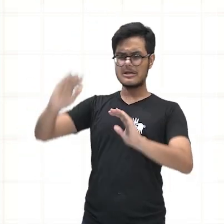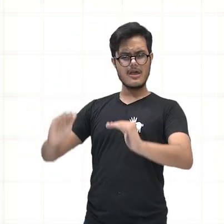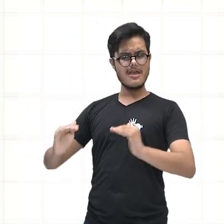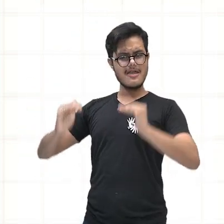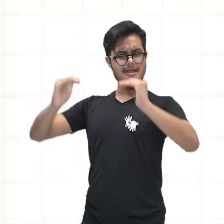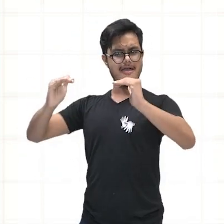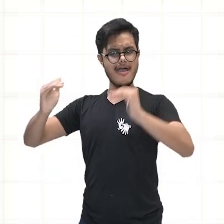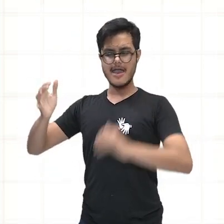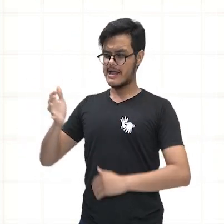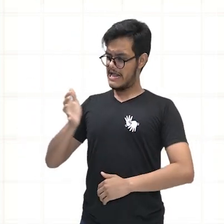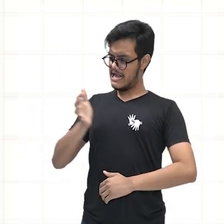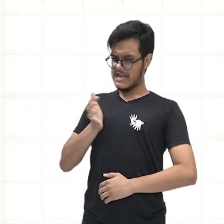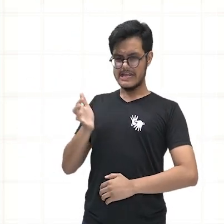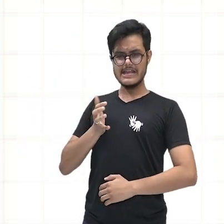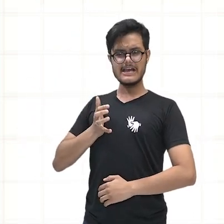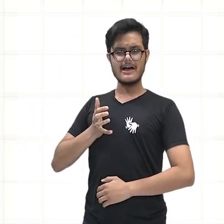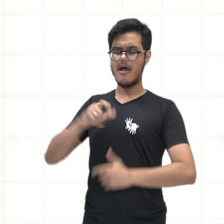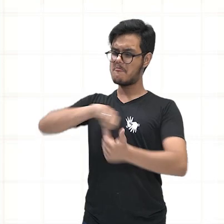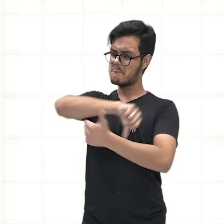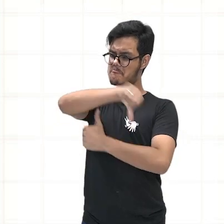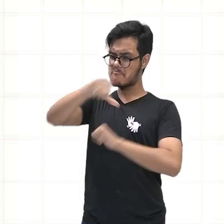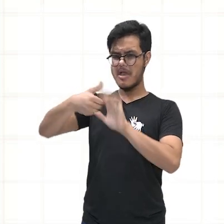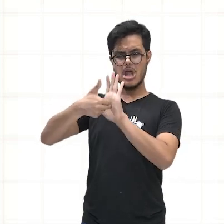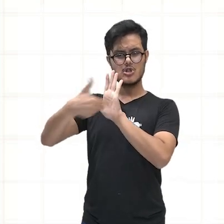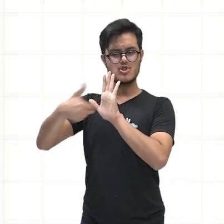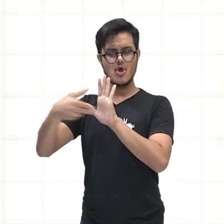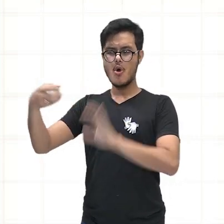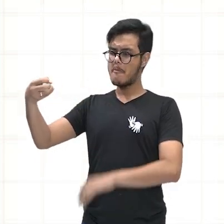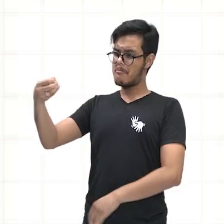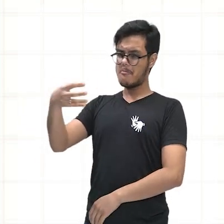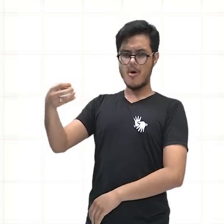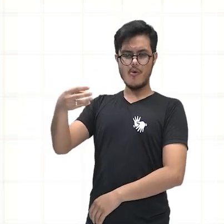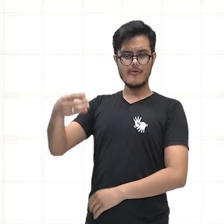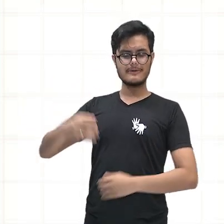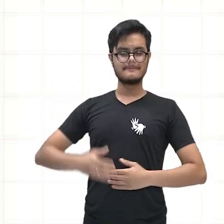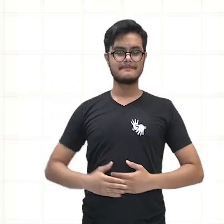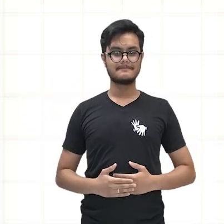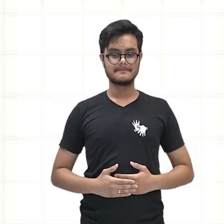e a modernização e isso vai acontecer